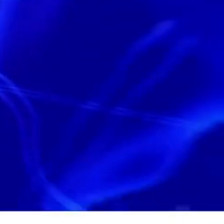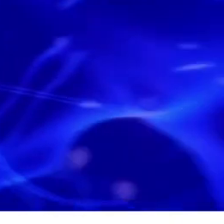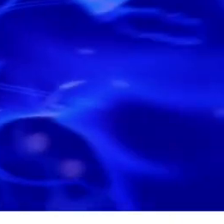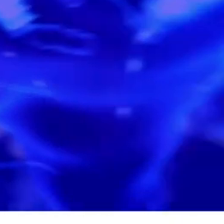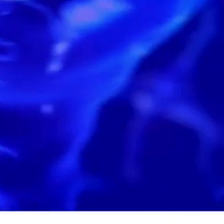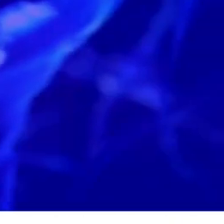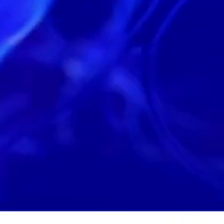vocês